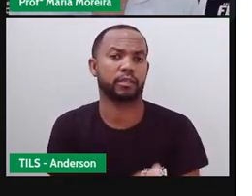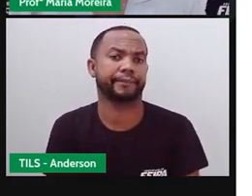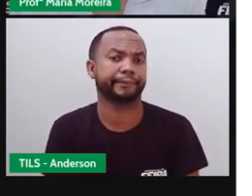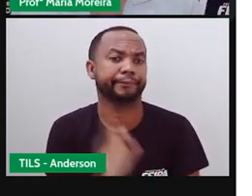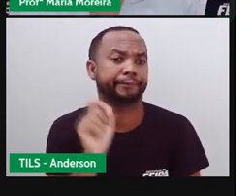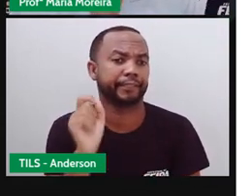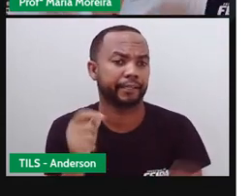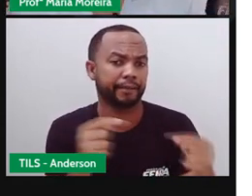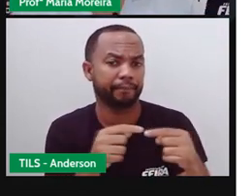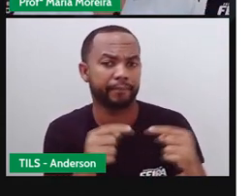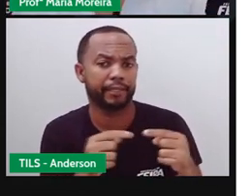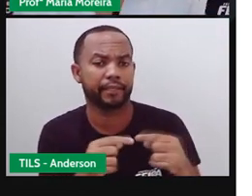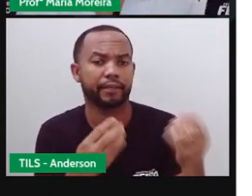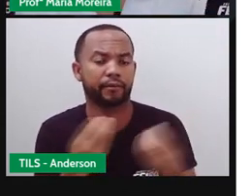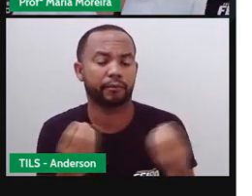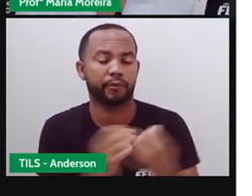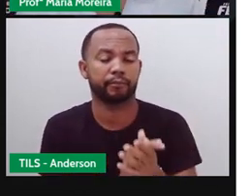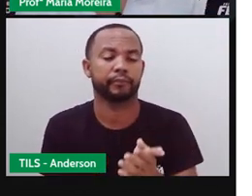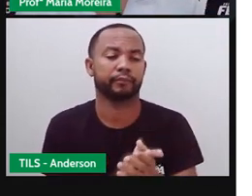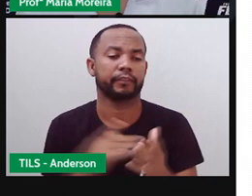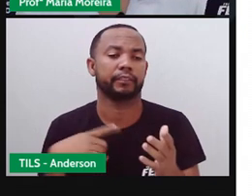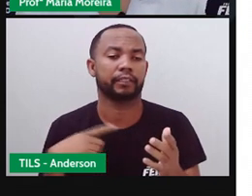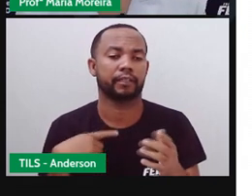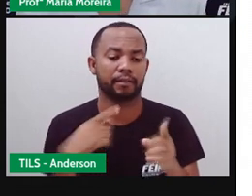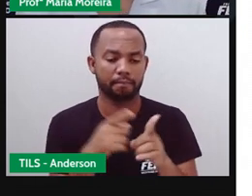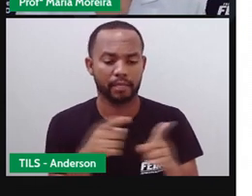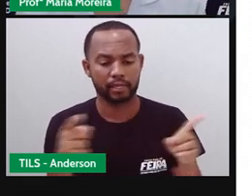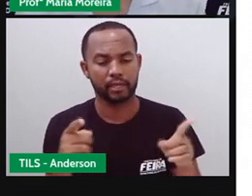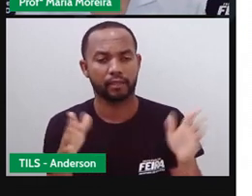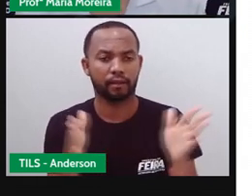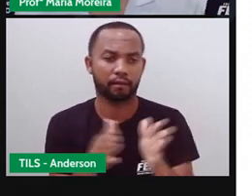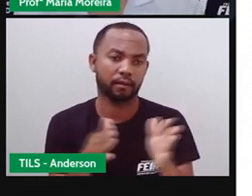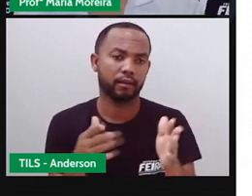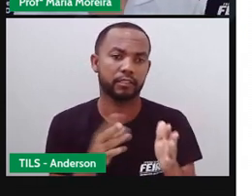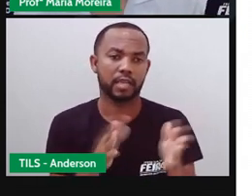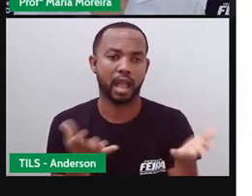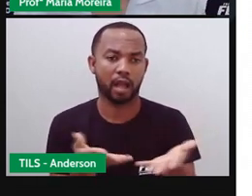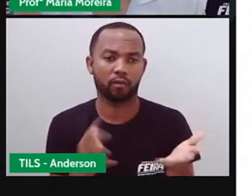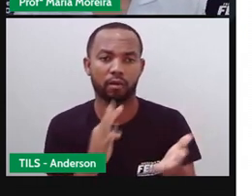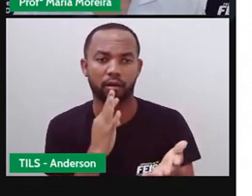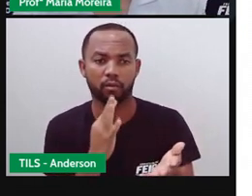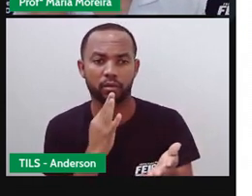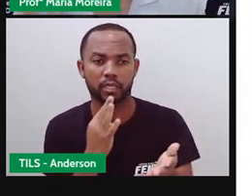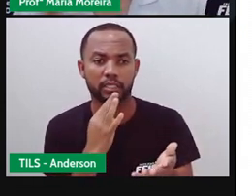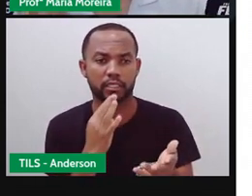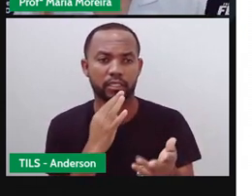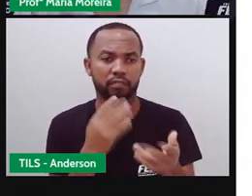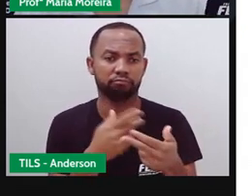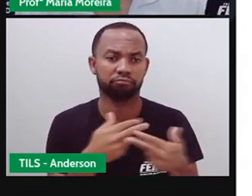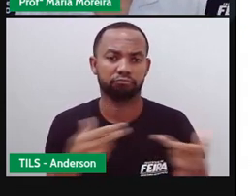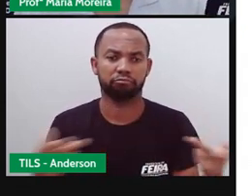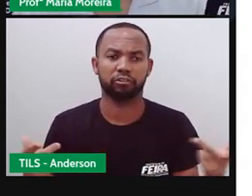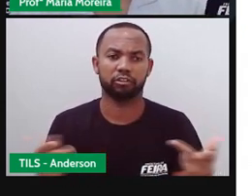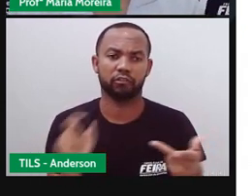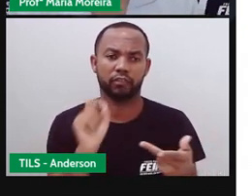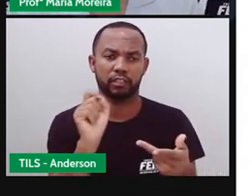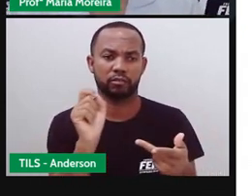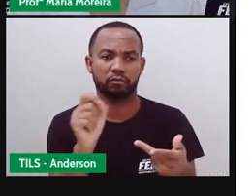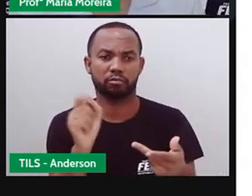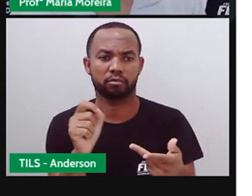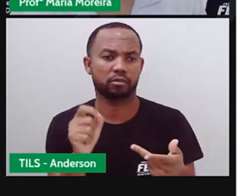aqui limpa suja de vários tamanhos aí para vocês agora a gente vai conhecer algumas dessas funções